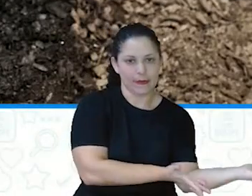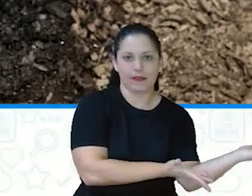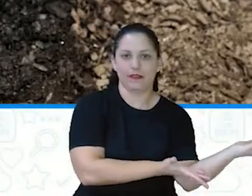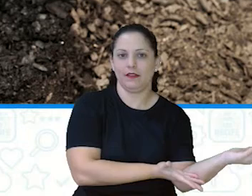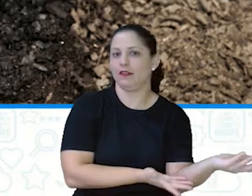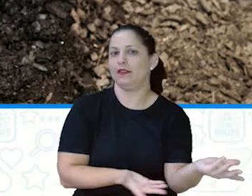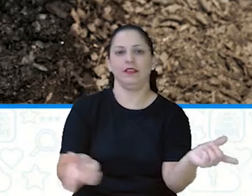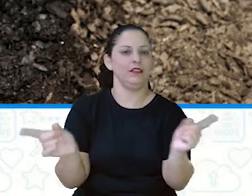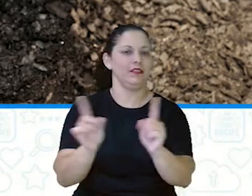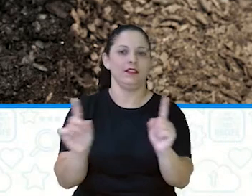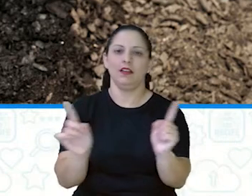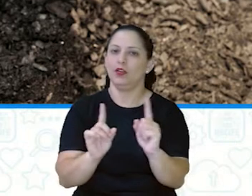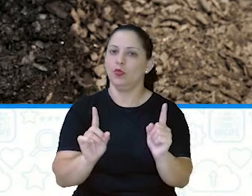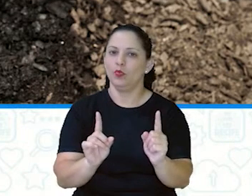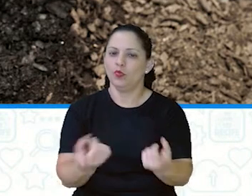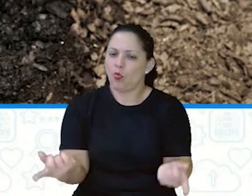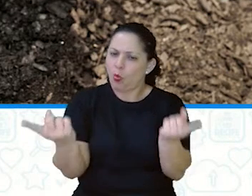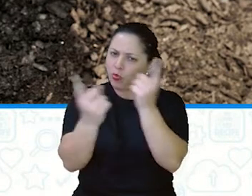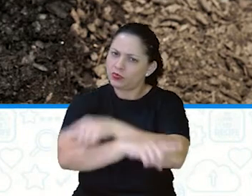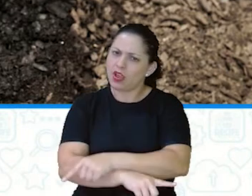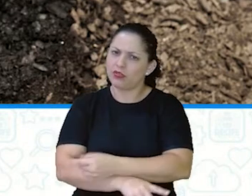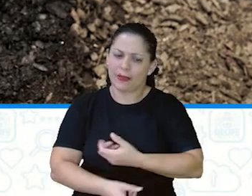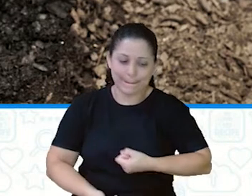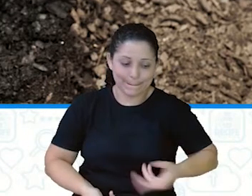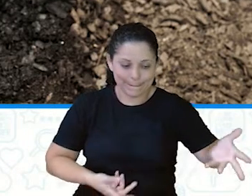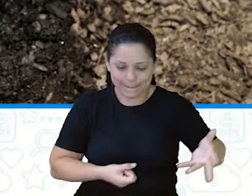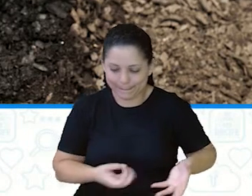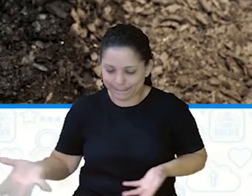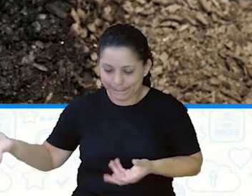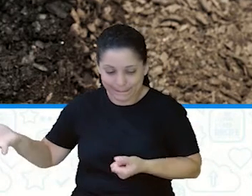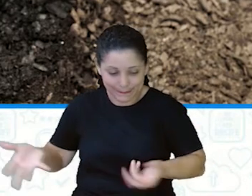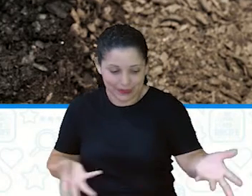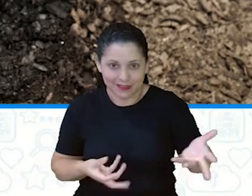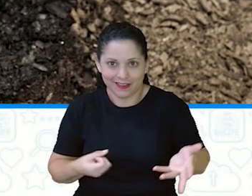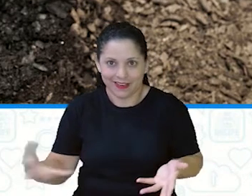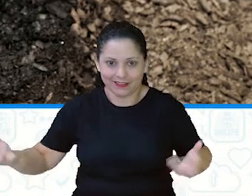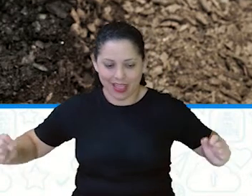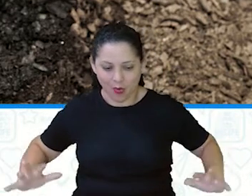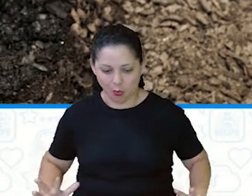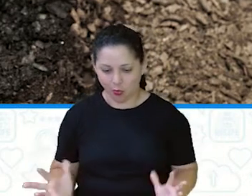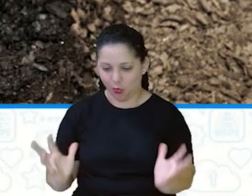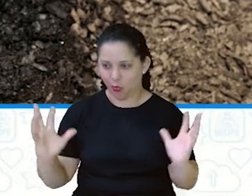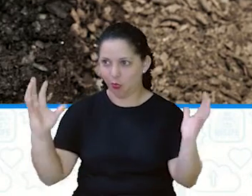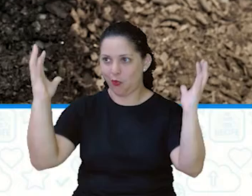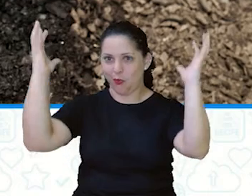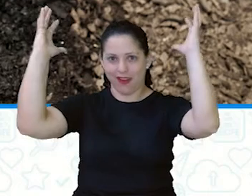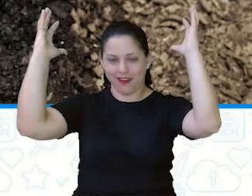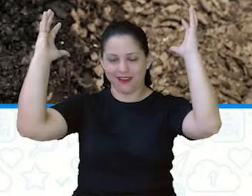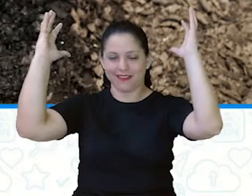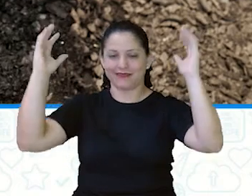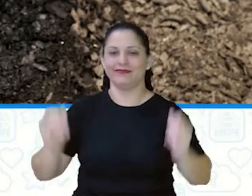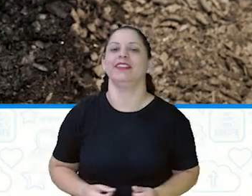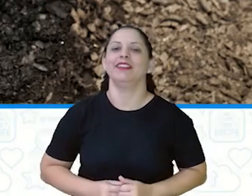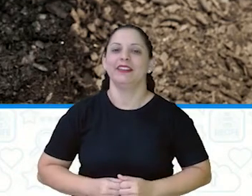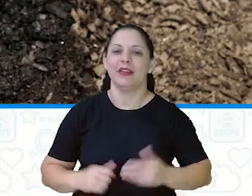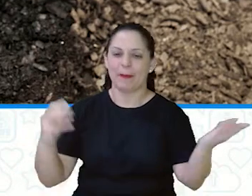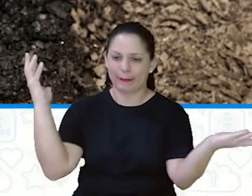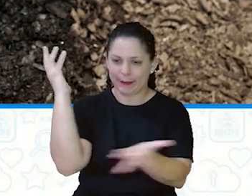plantar. O ideal é que nós plantemos árvores, e a gente não vai estar cortando, vai estar